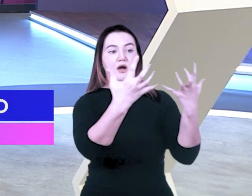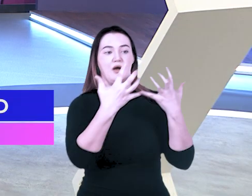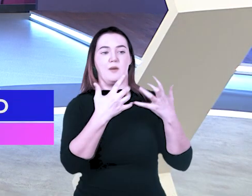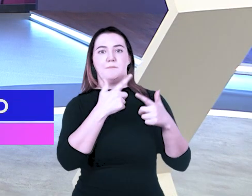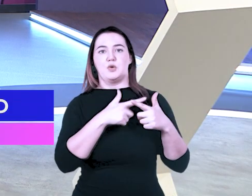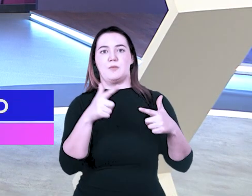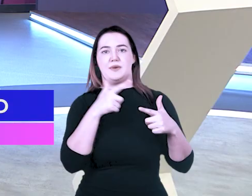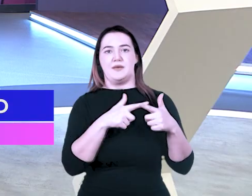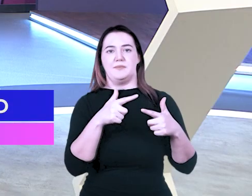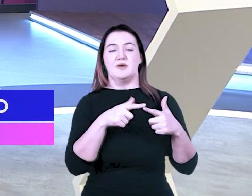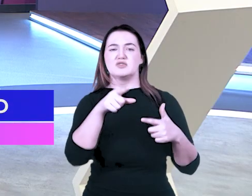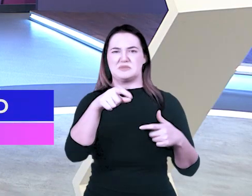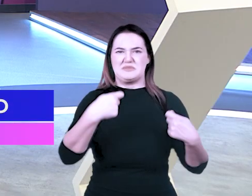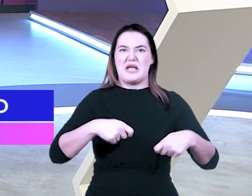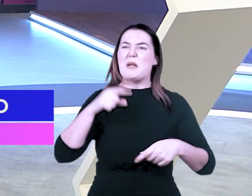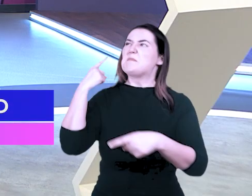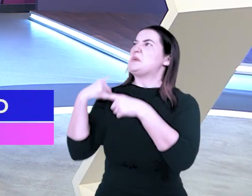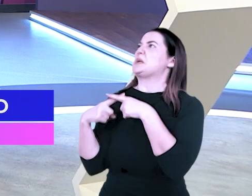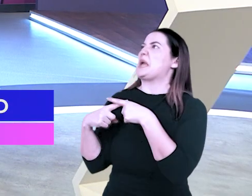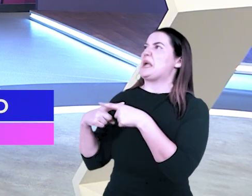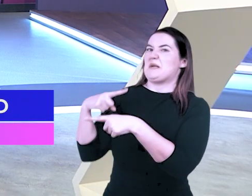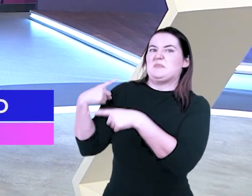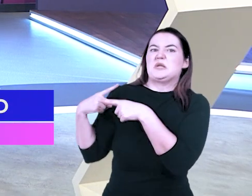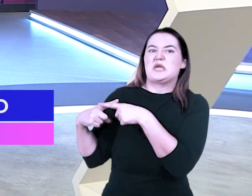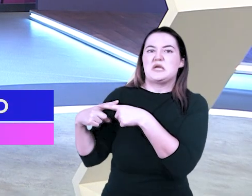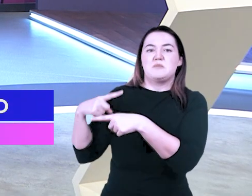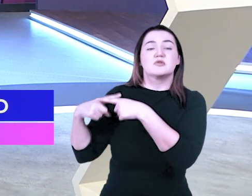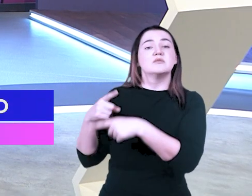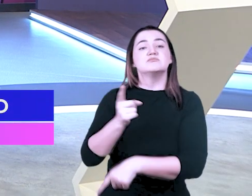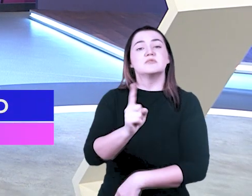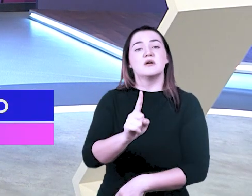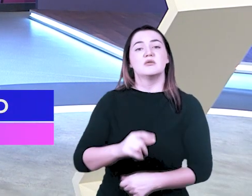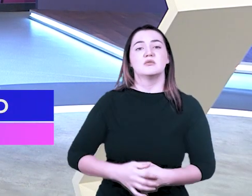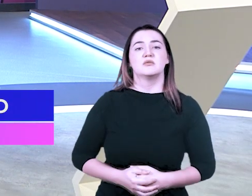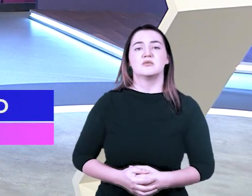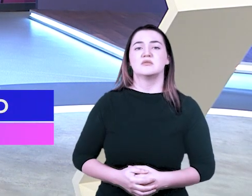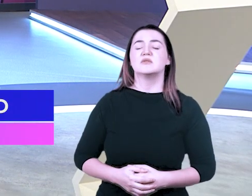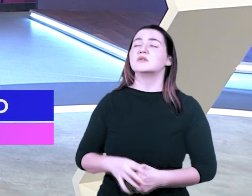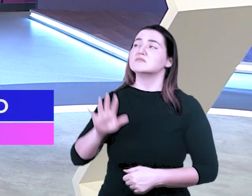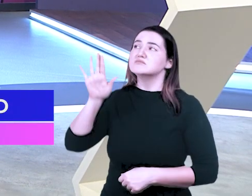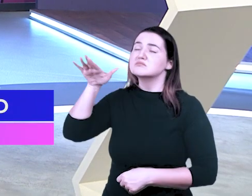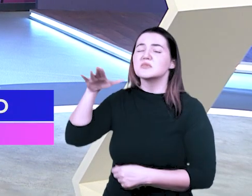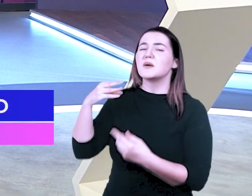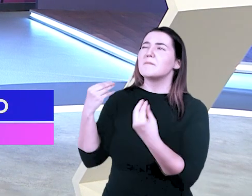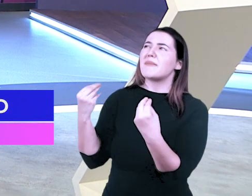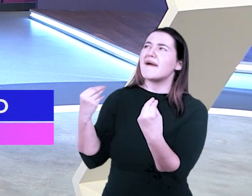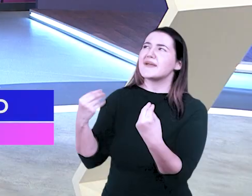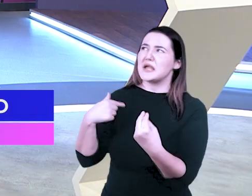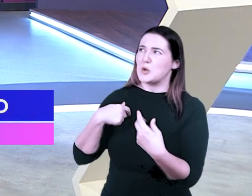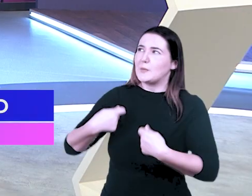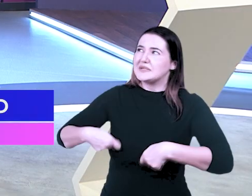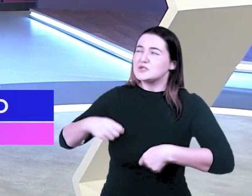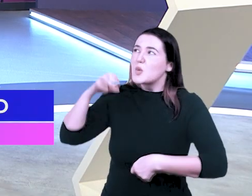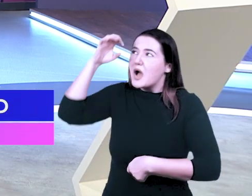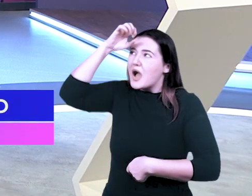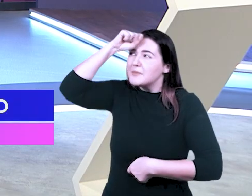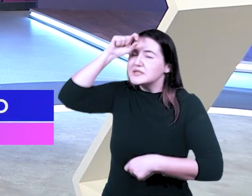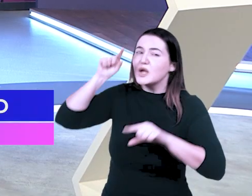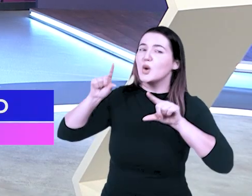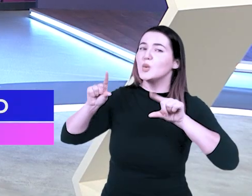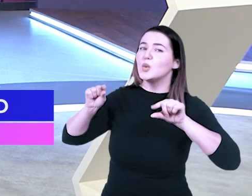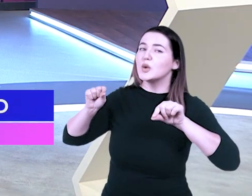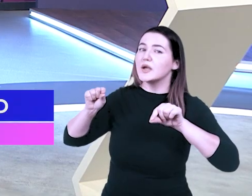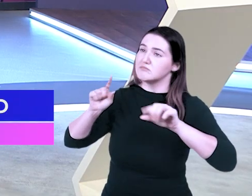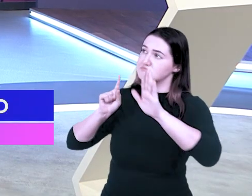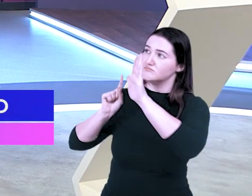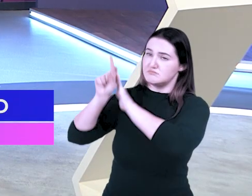vida, não pergunte por quê, senão pergunte para quê. O que é que Deus quer me ensinar